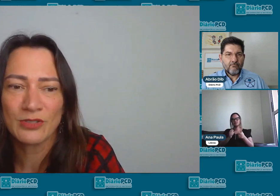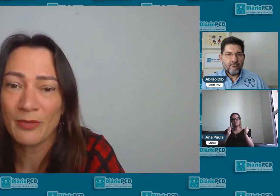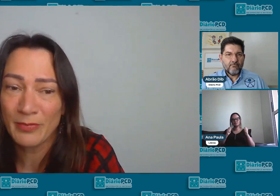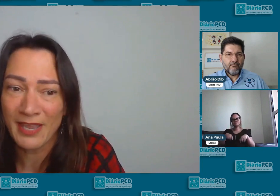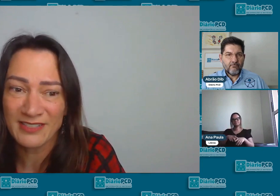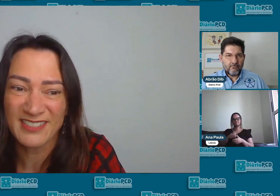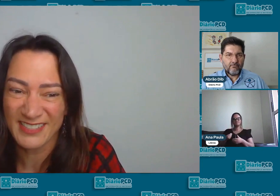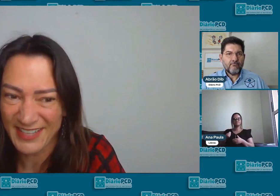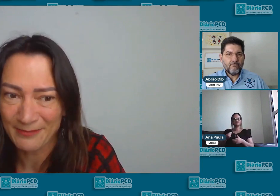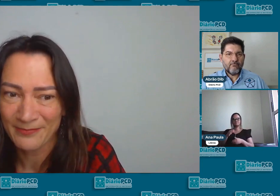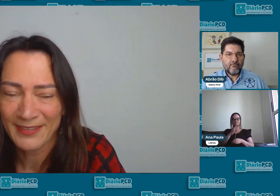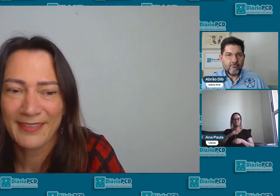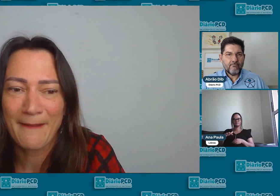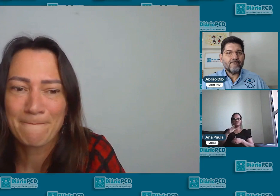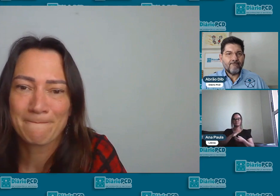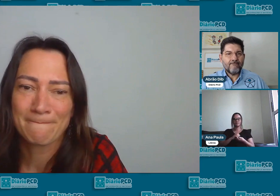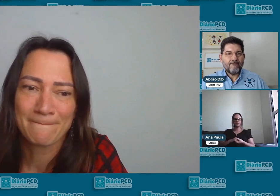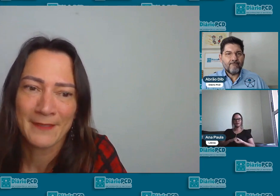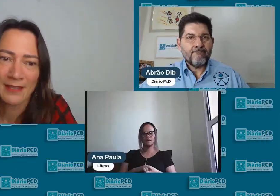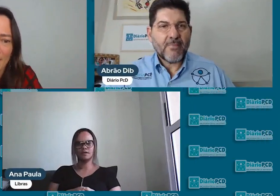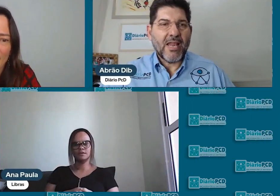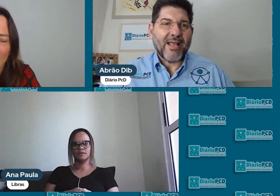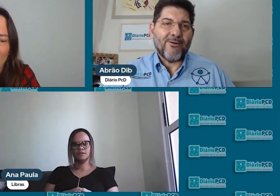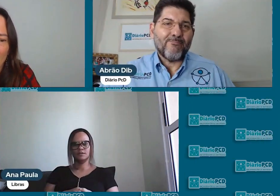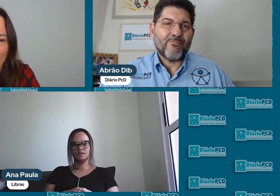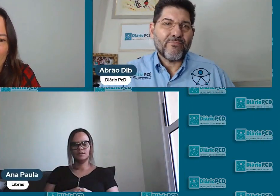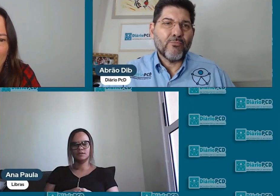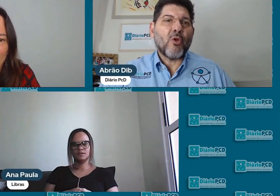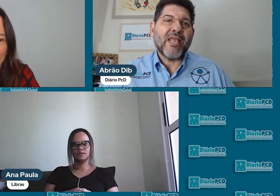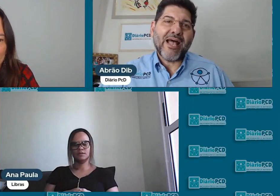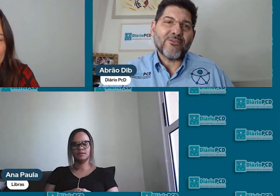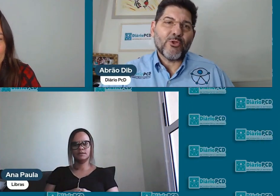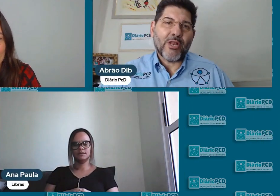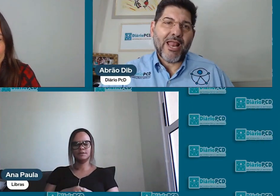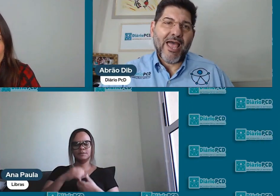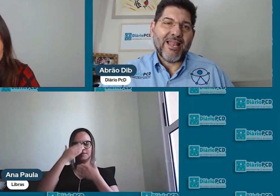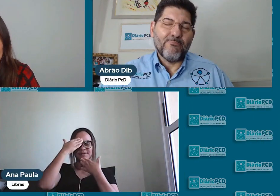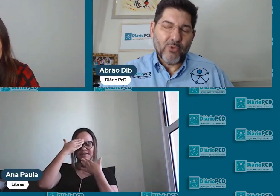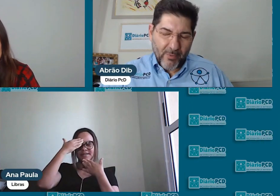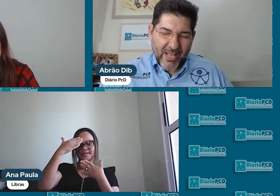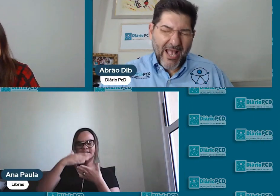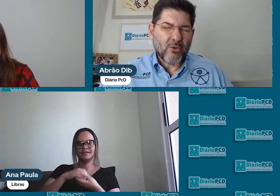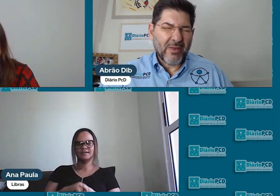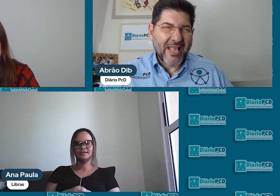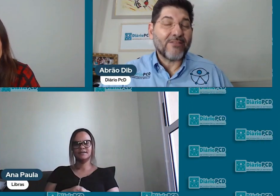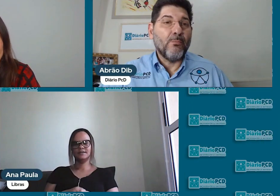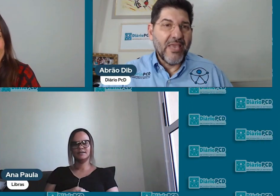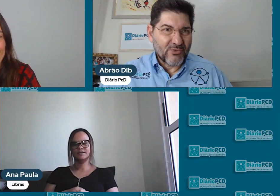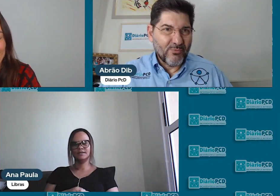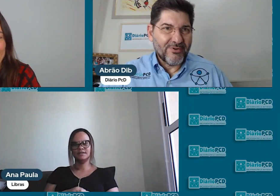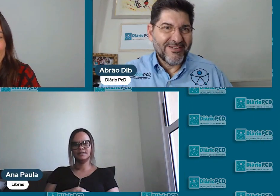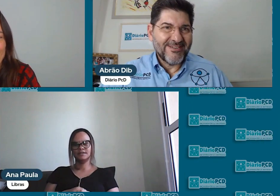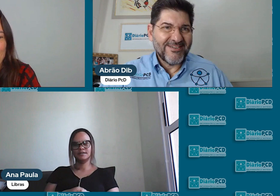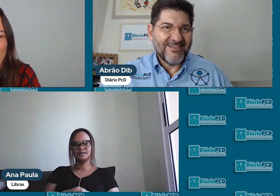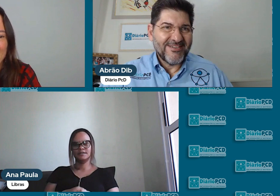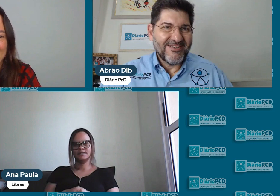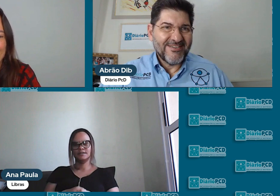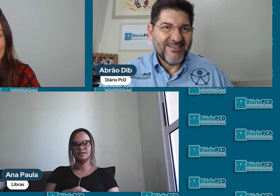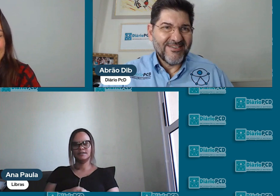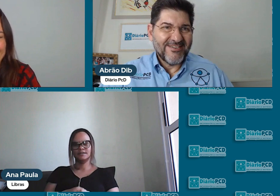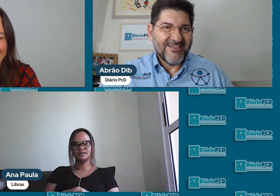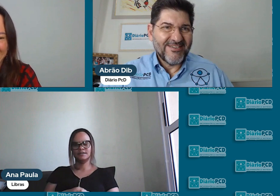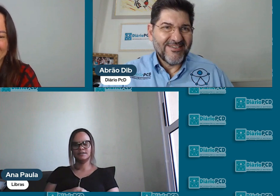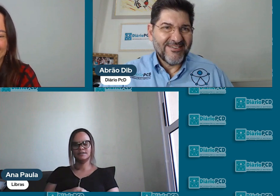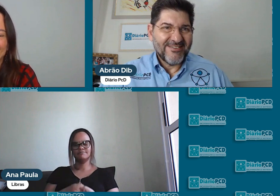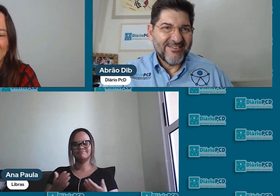atuais hoje de ambiente que a gente tem, né? Legal. Muito obrigado, doutora Laila. Muito obrigado, obrigado mesmo. Imagina,